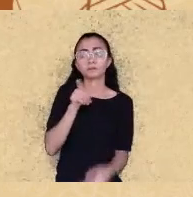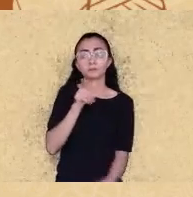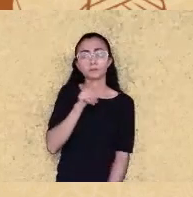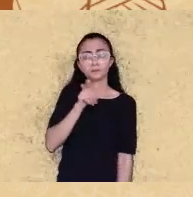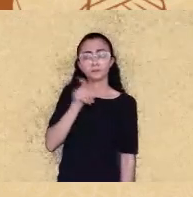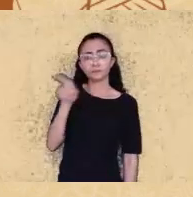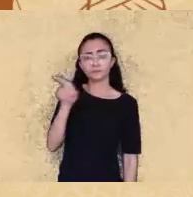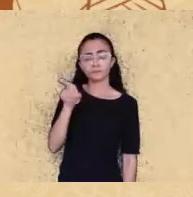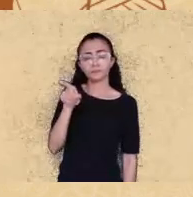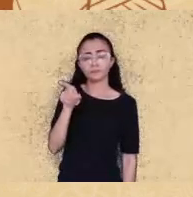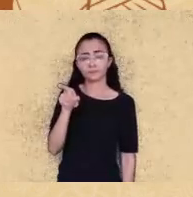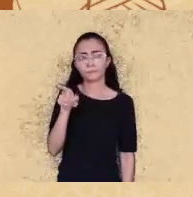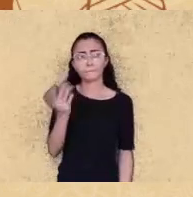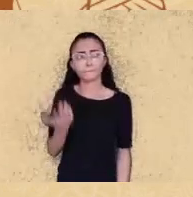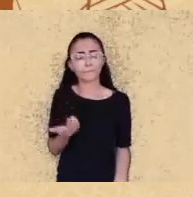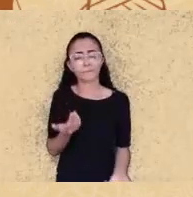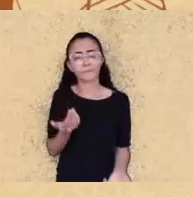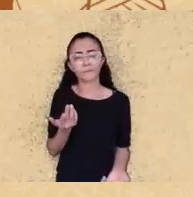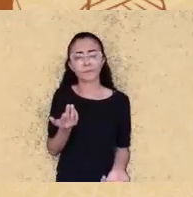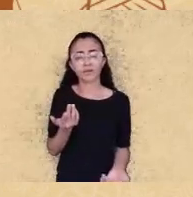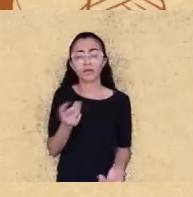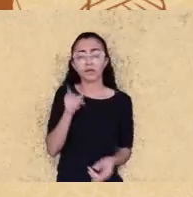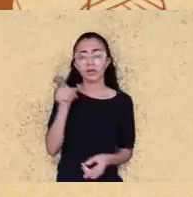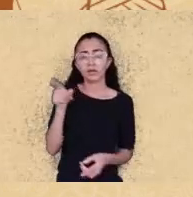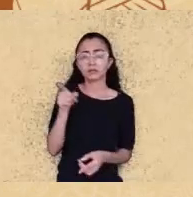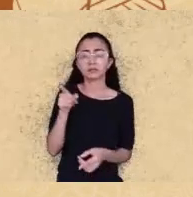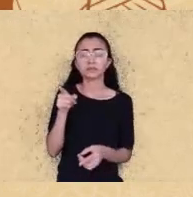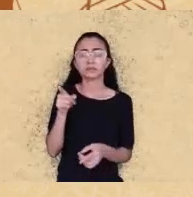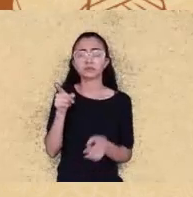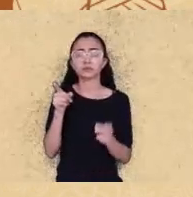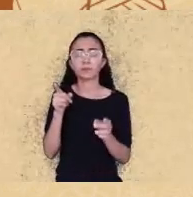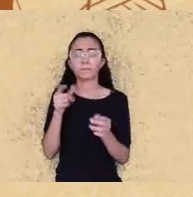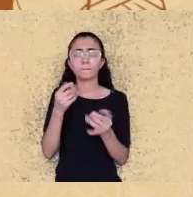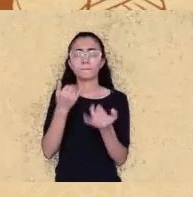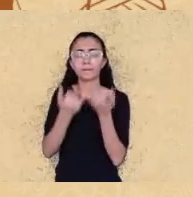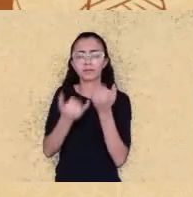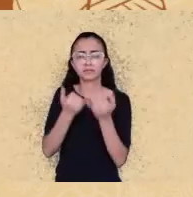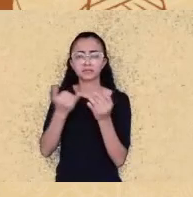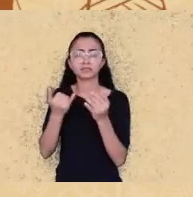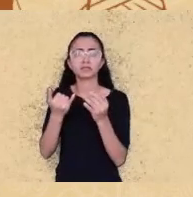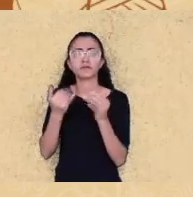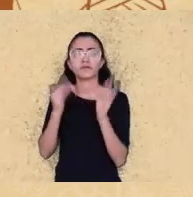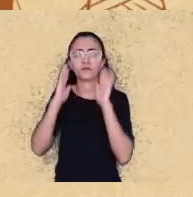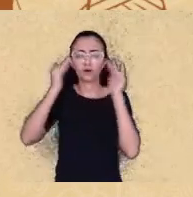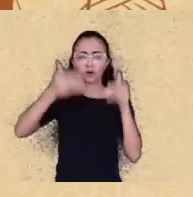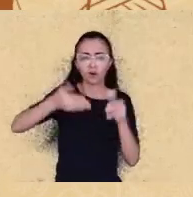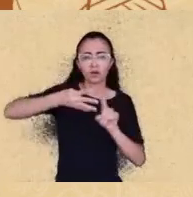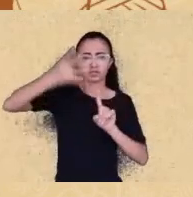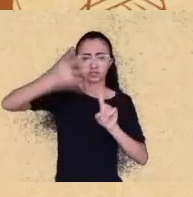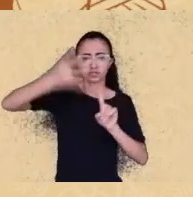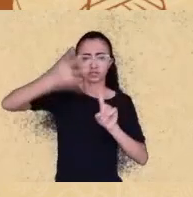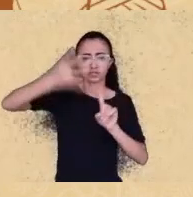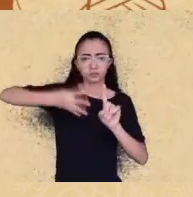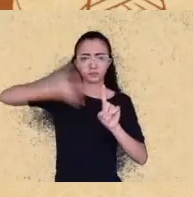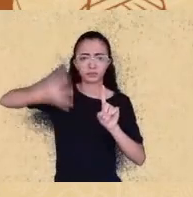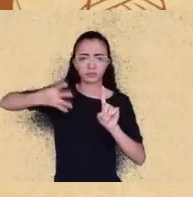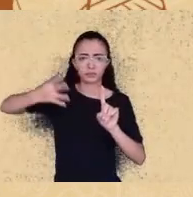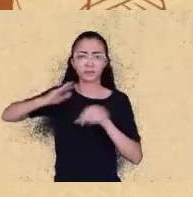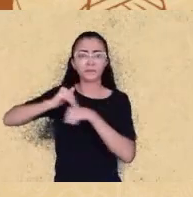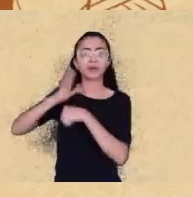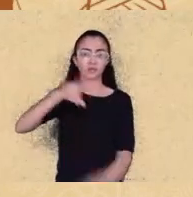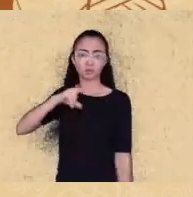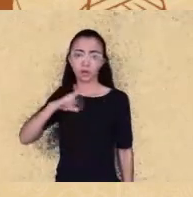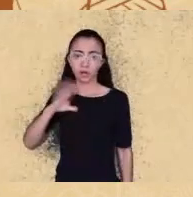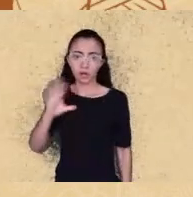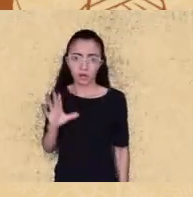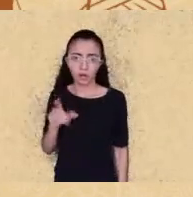como é que eu digo? A linha dos LGBTs. É muito particular lá. Então, o interessante lá é que tem muito